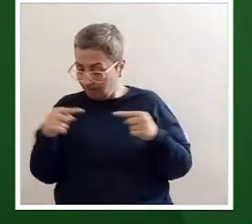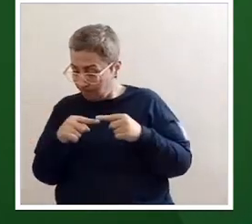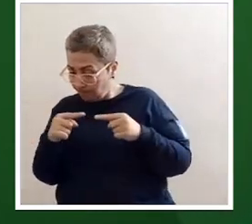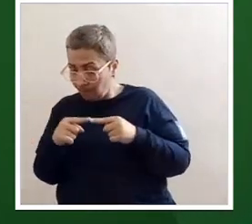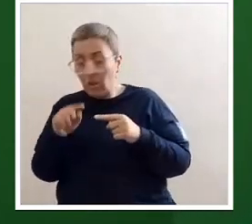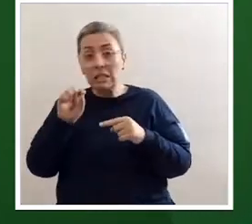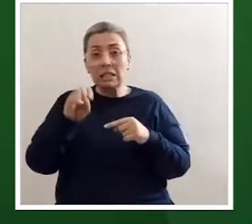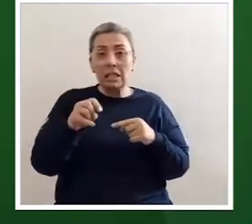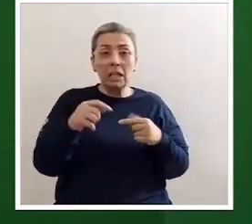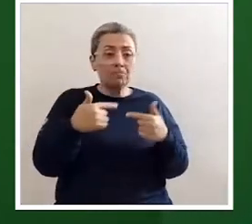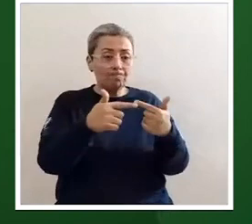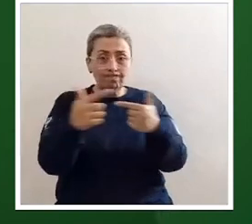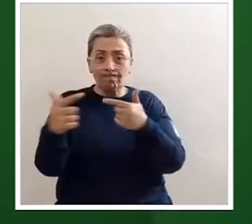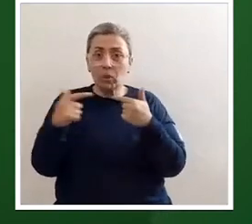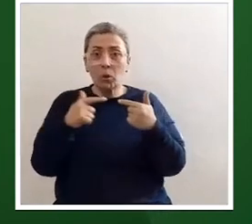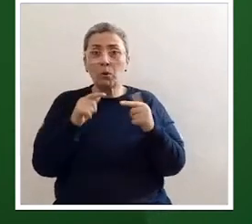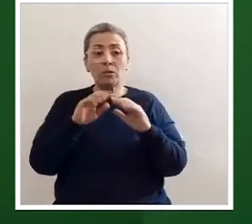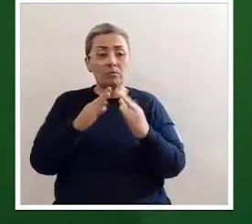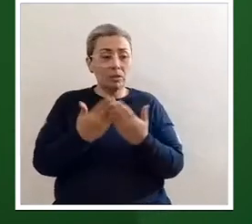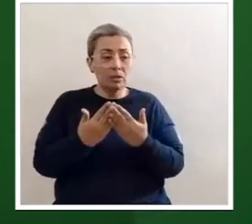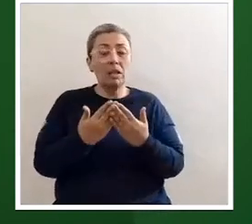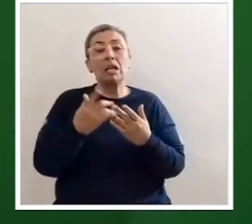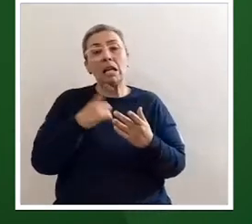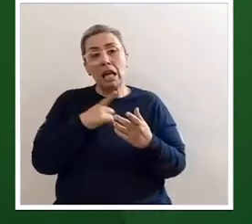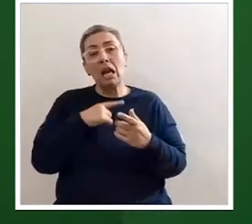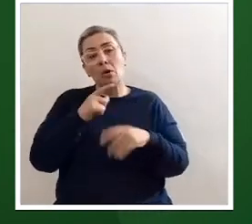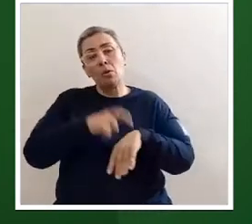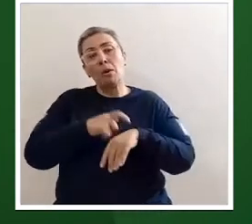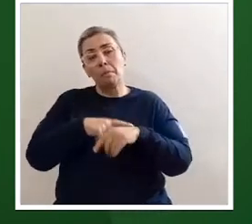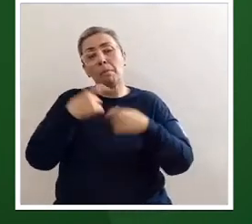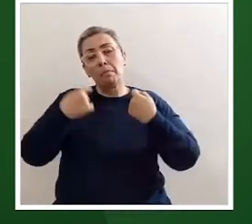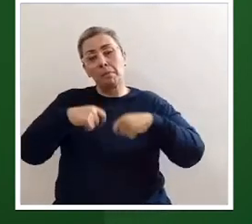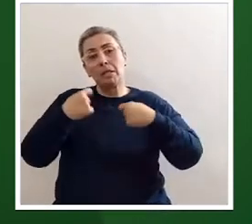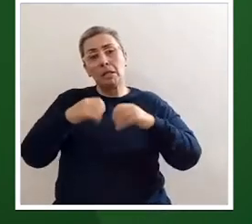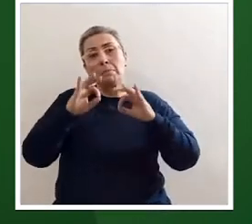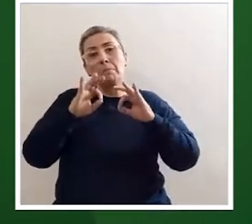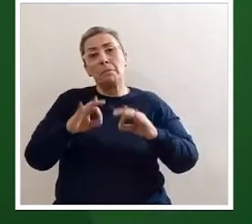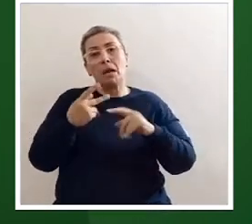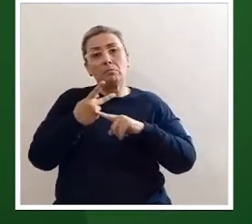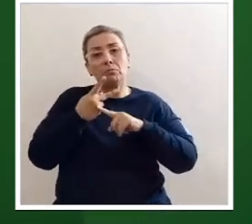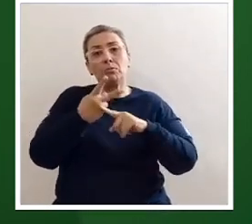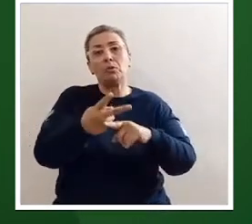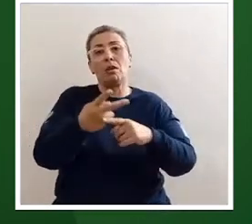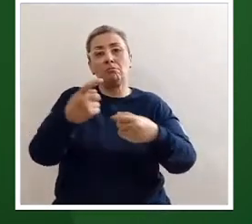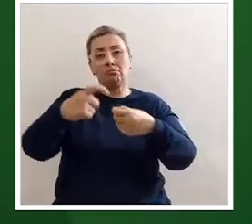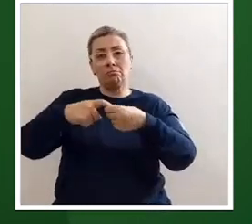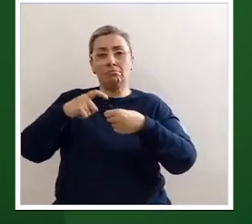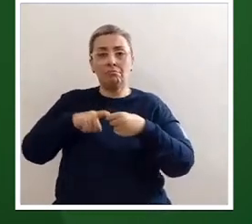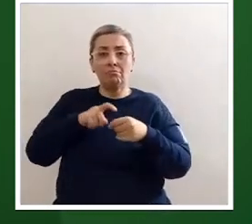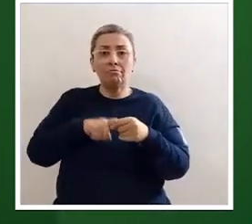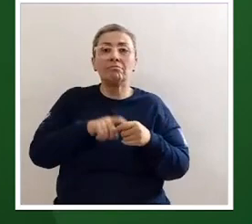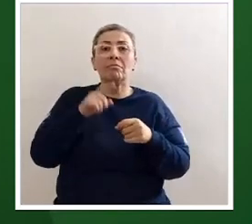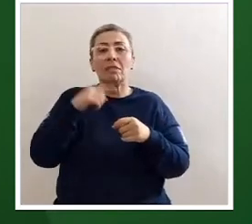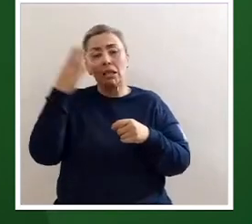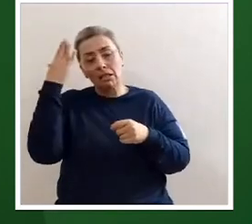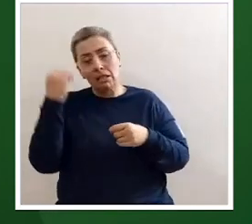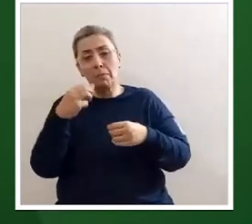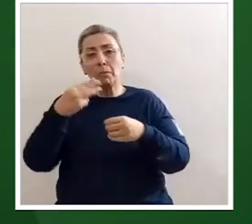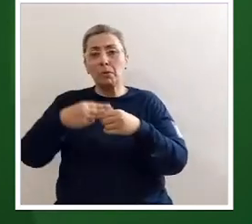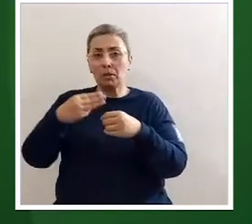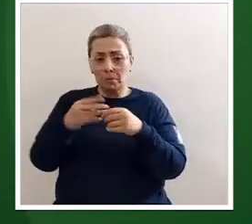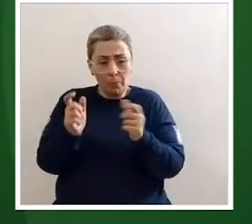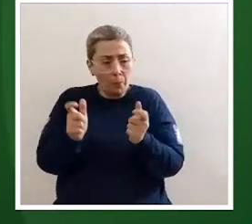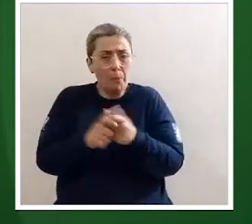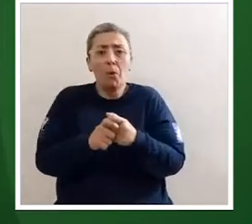escola se a gente não tem esses recursos na escola é a hora que a gente precisa realmente buscar parcerias e a gente sabe que municípios